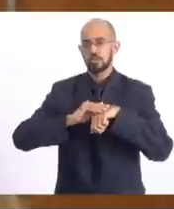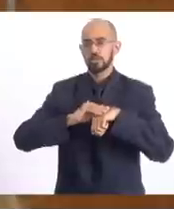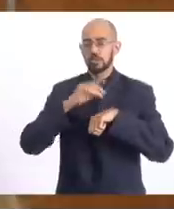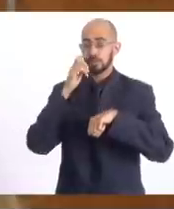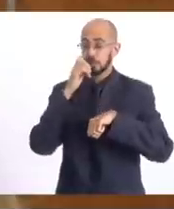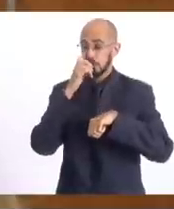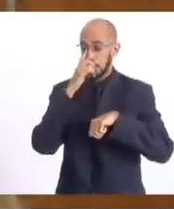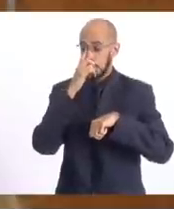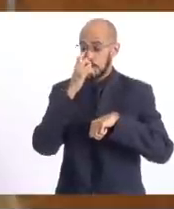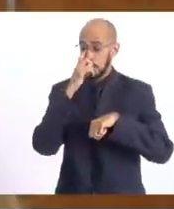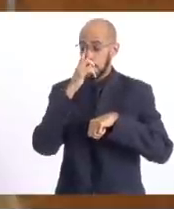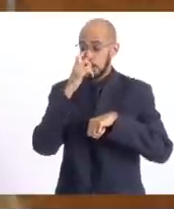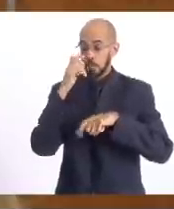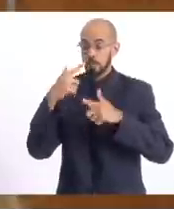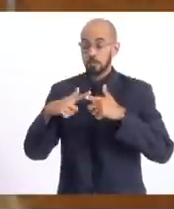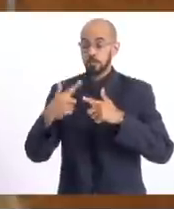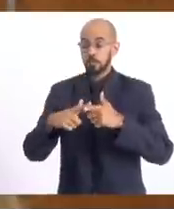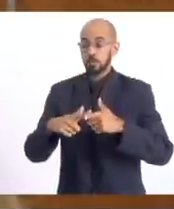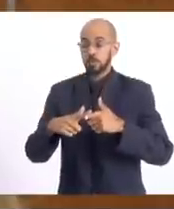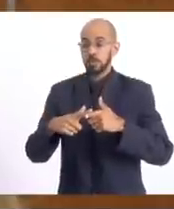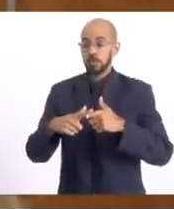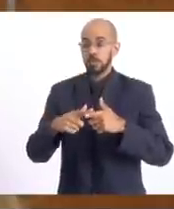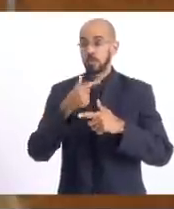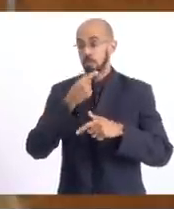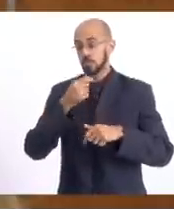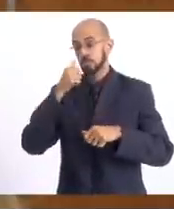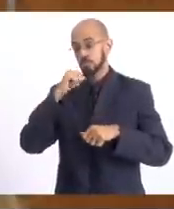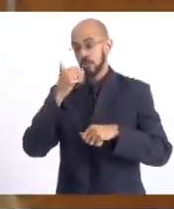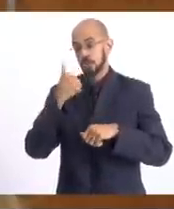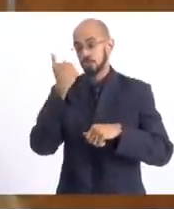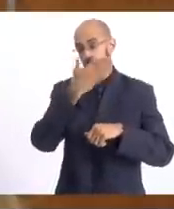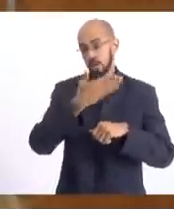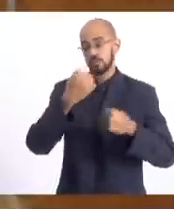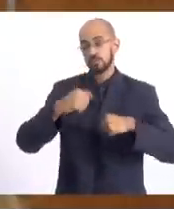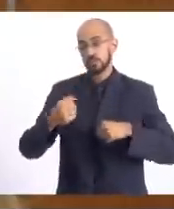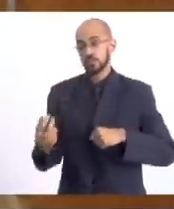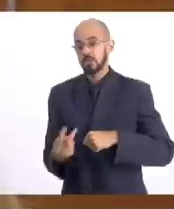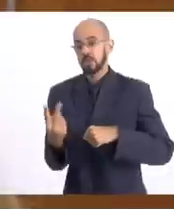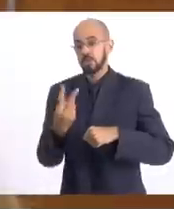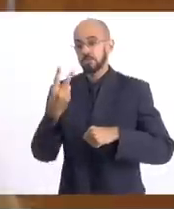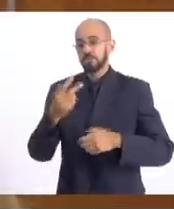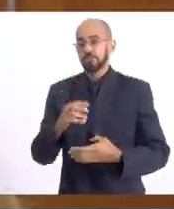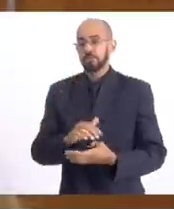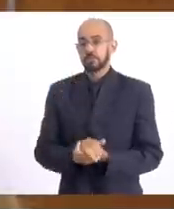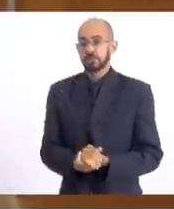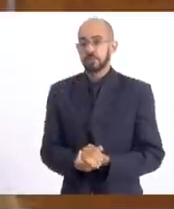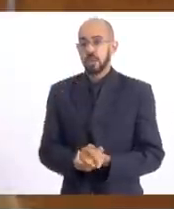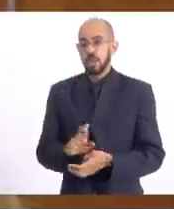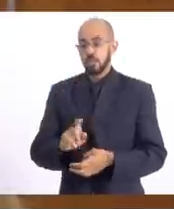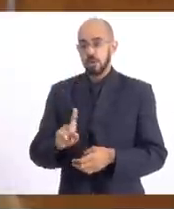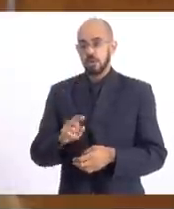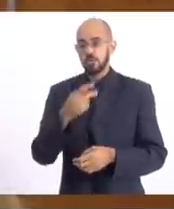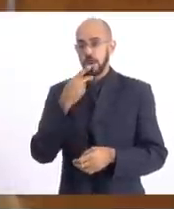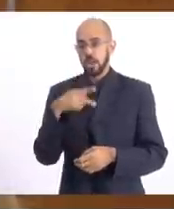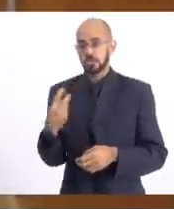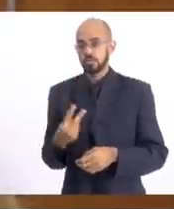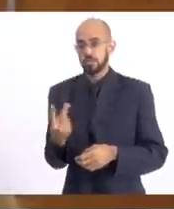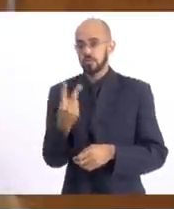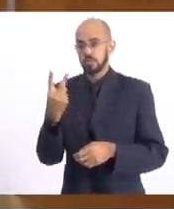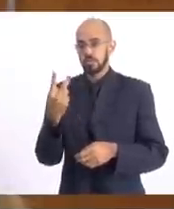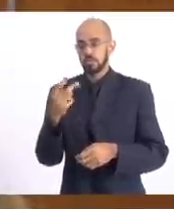e mulheres lá fora precisam ser valorizados. Não é tratar de valorização de oficiais, mas é